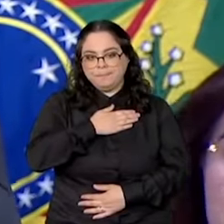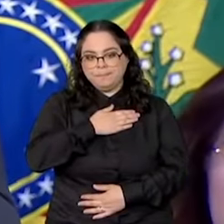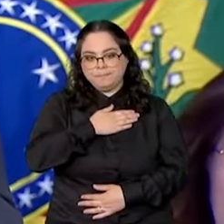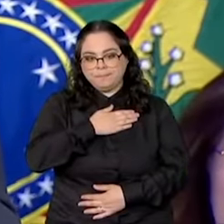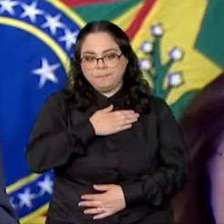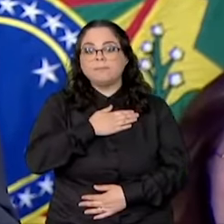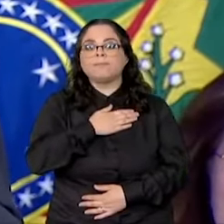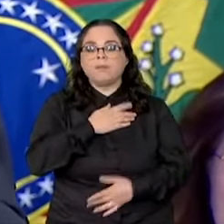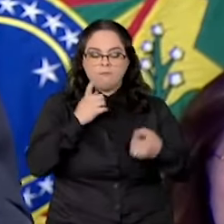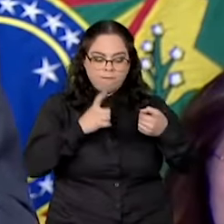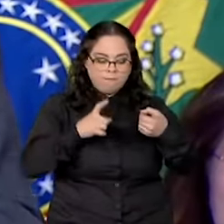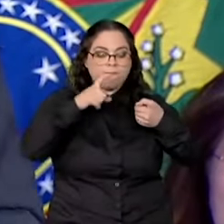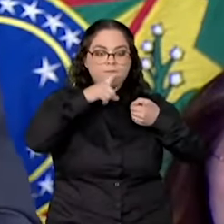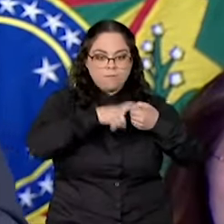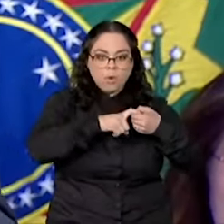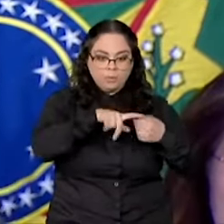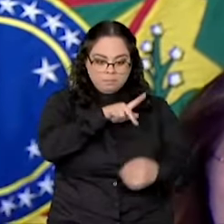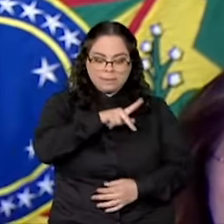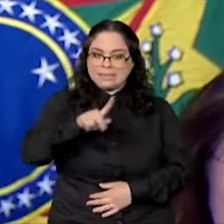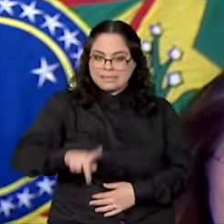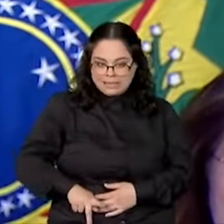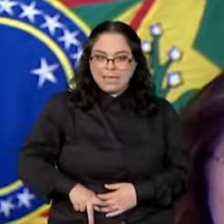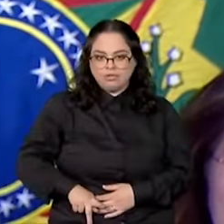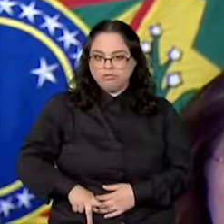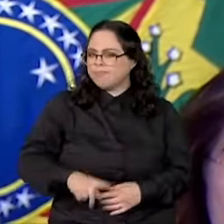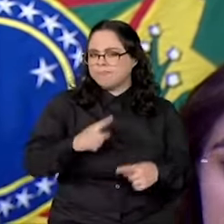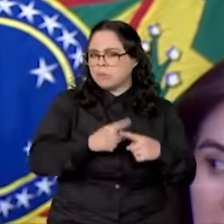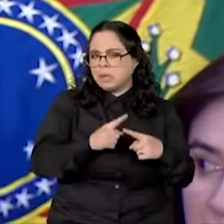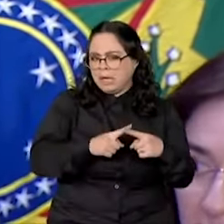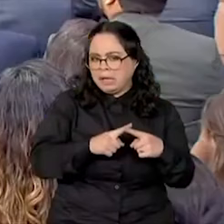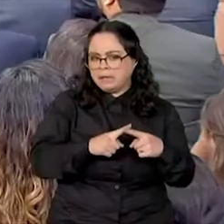só voltei a ser presidente da República